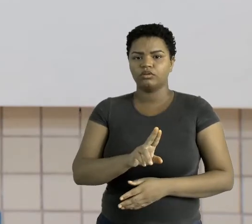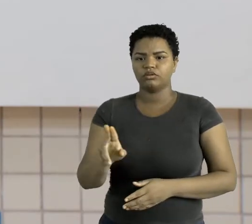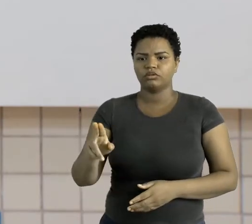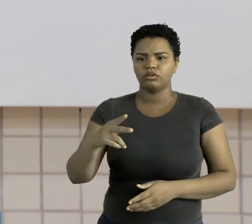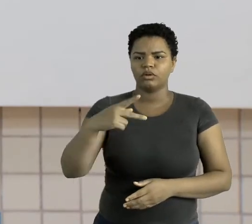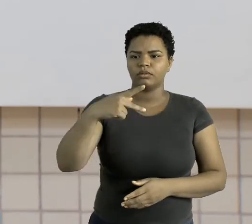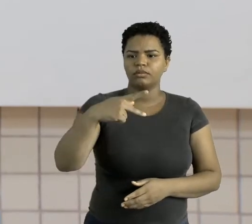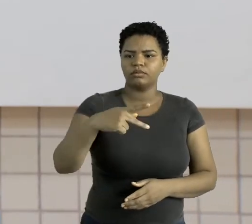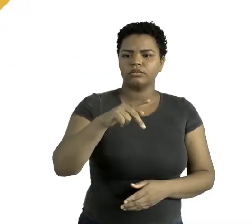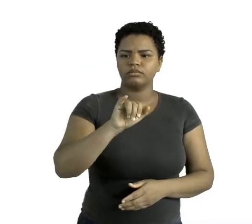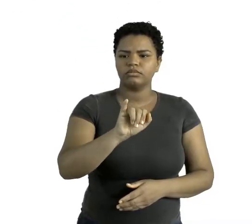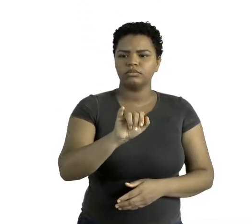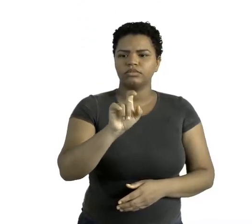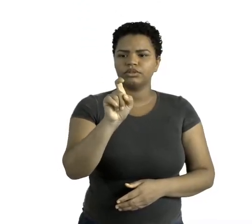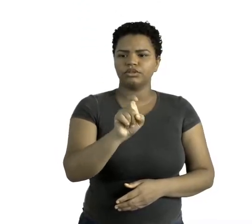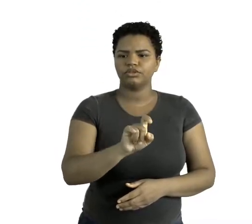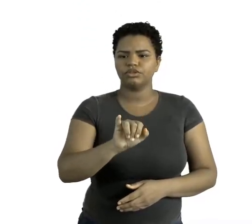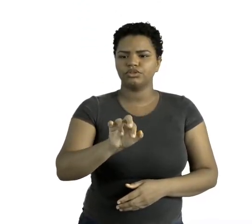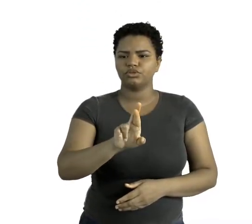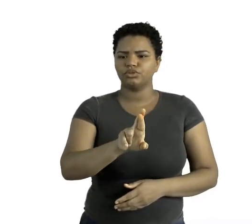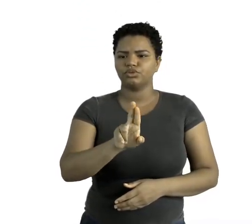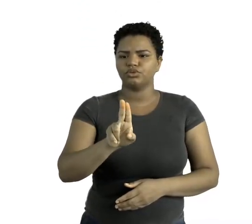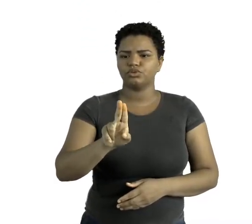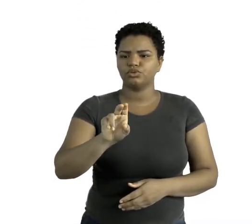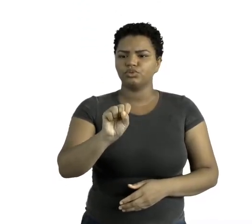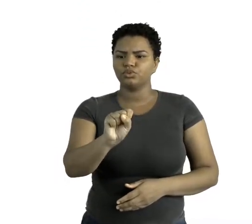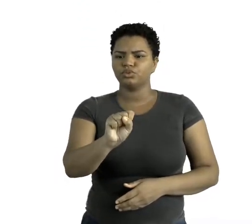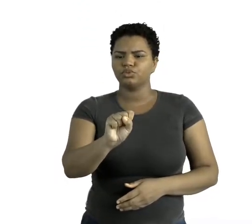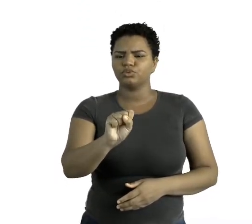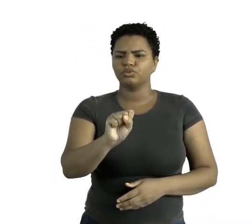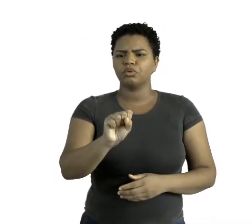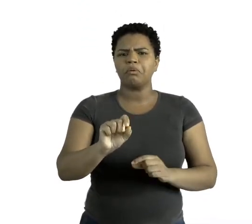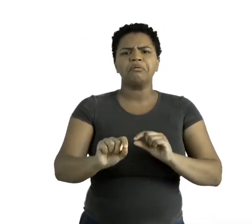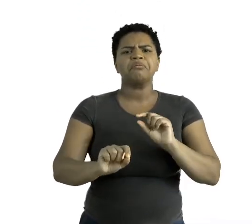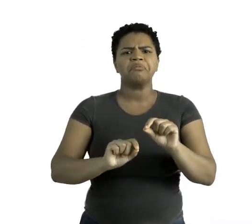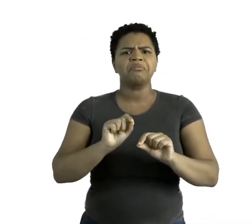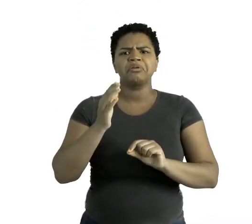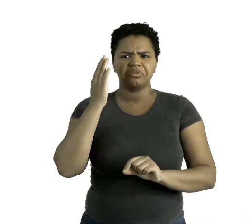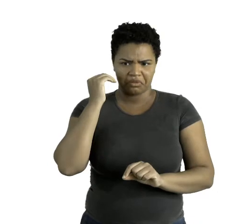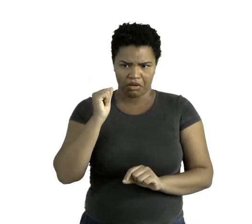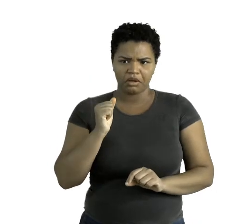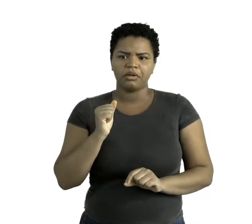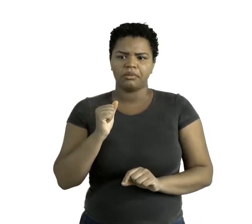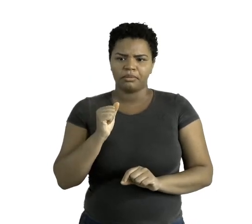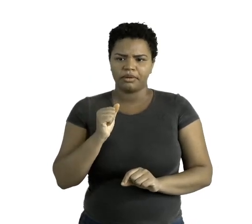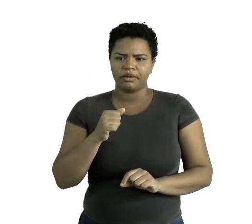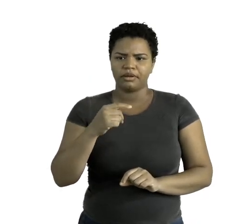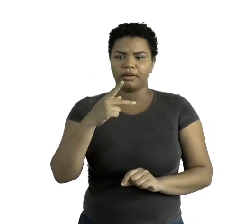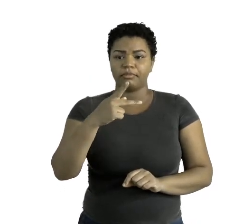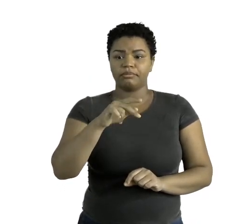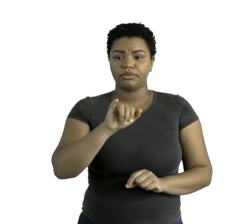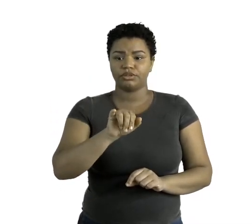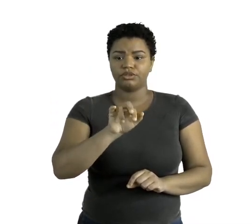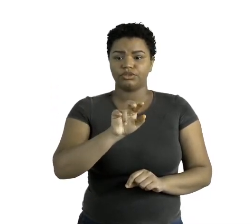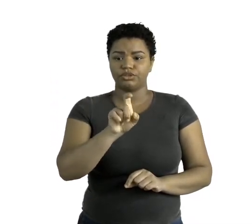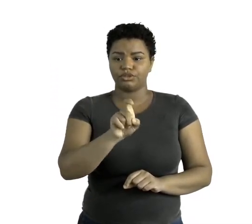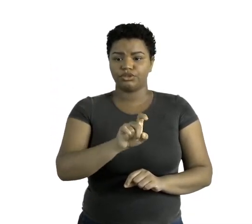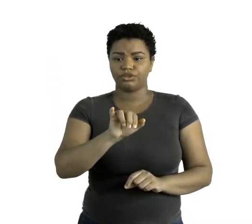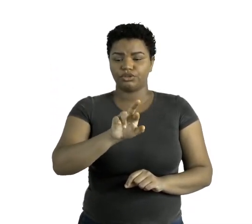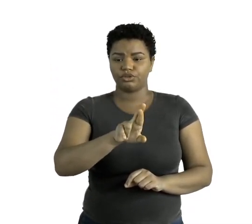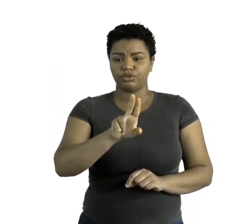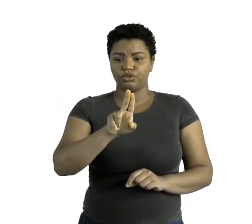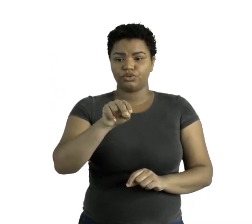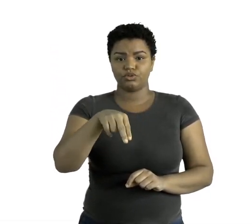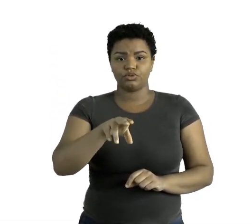pichiruns. Vocês sabem o que é um pichirum? Pois eu vou te contar agora. Pichirum é um tipo de